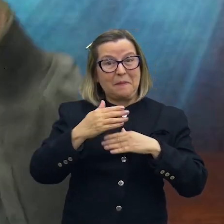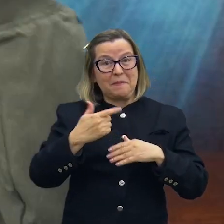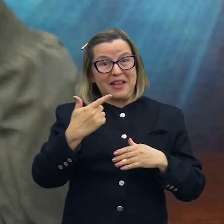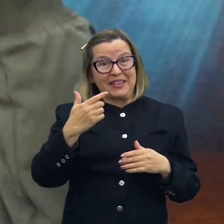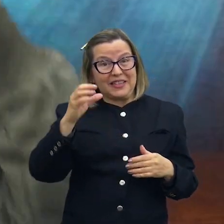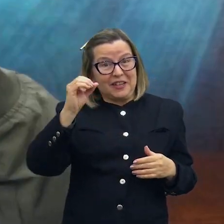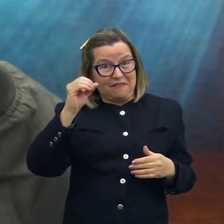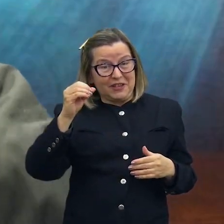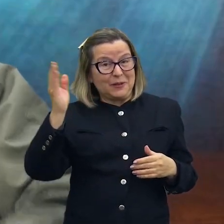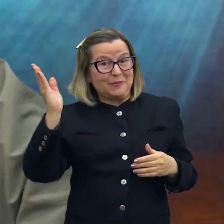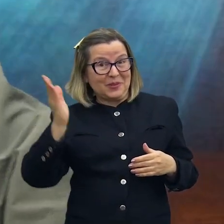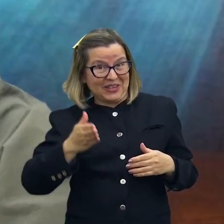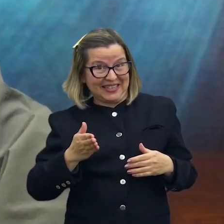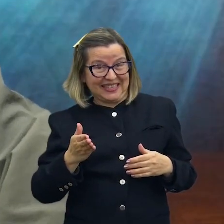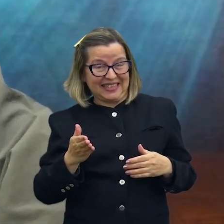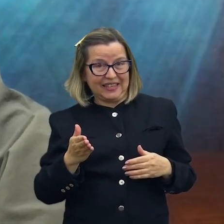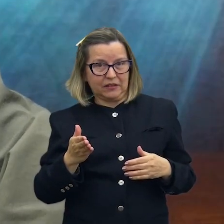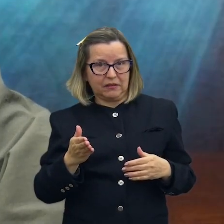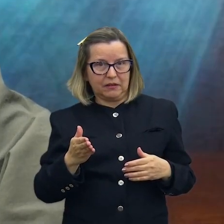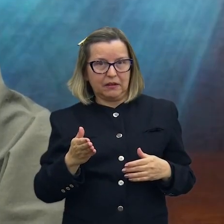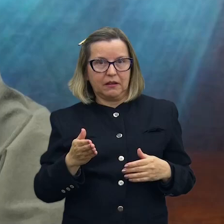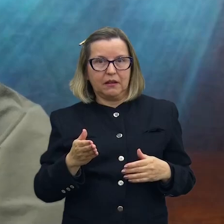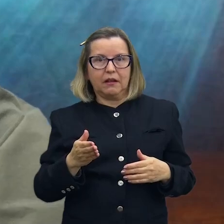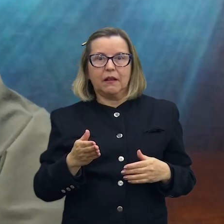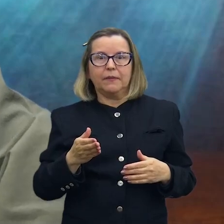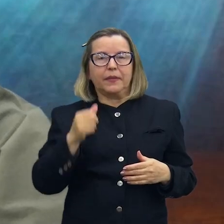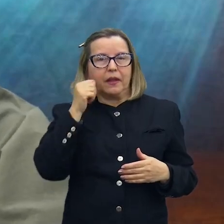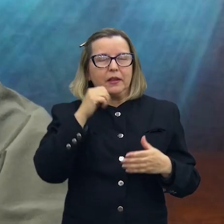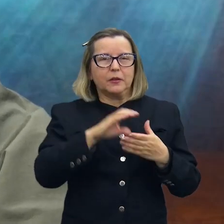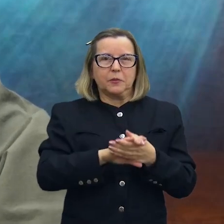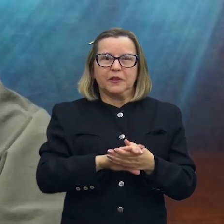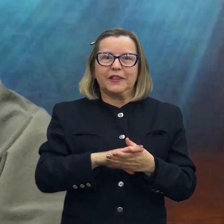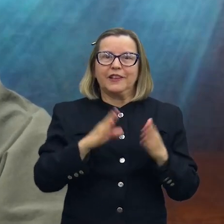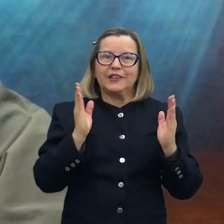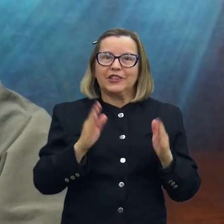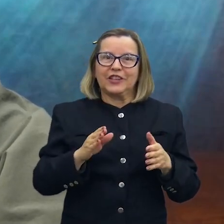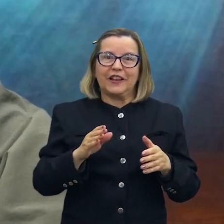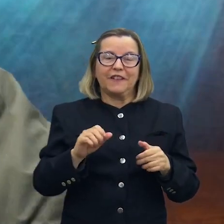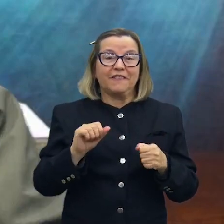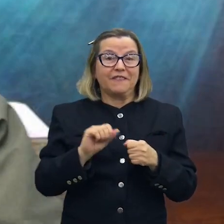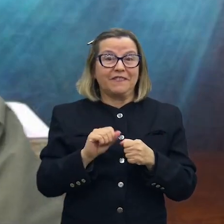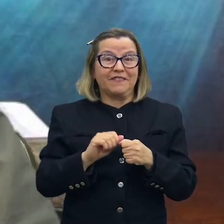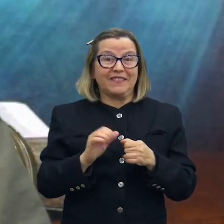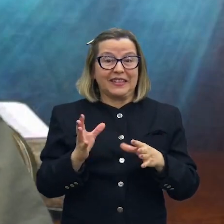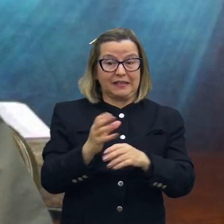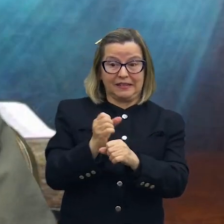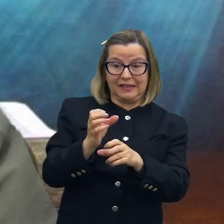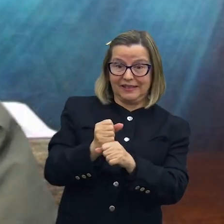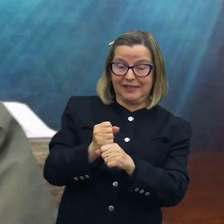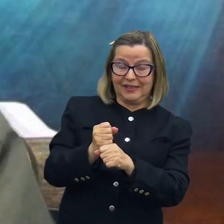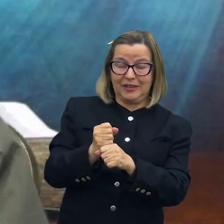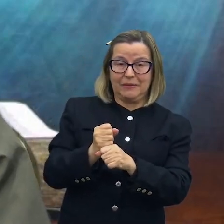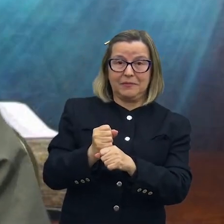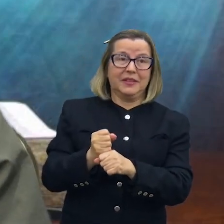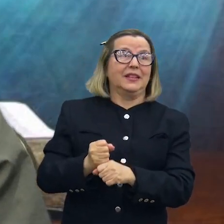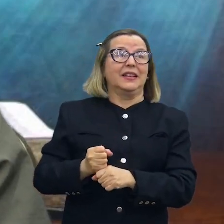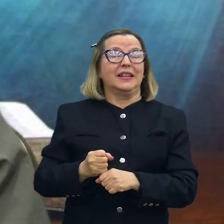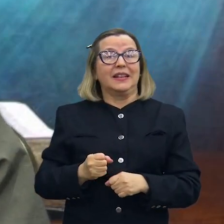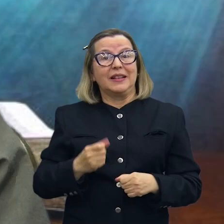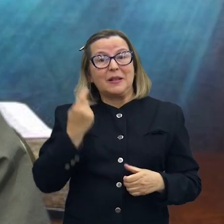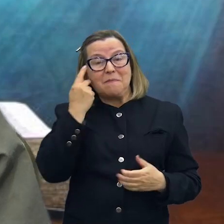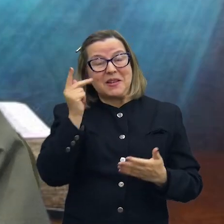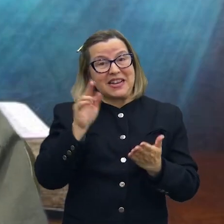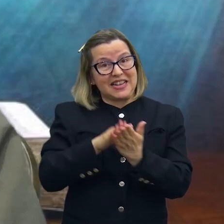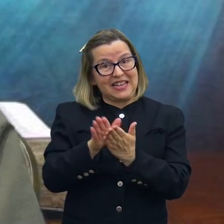já fez todos os planos do 20% que você ia ganhar, talvez uns 30%. É assim que acontece. E esse